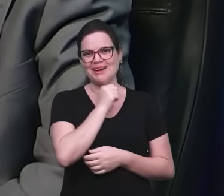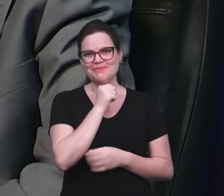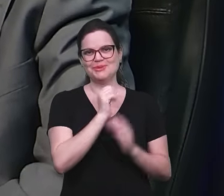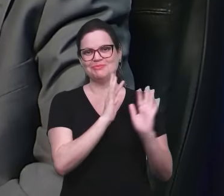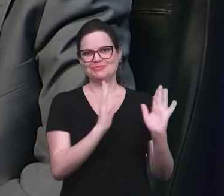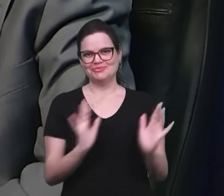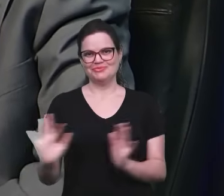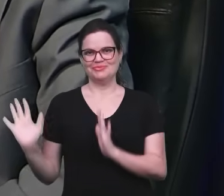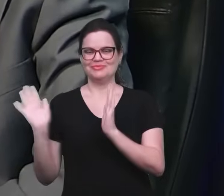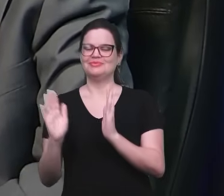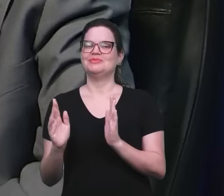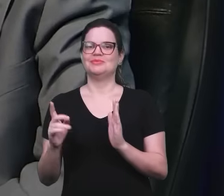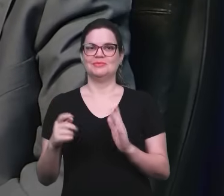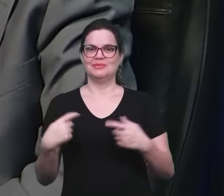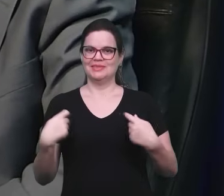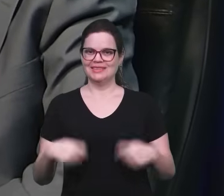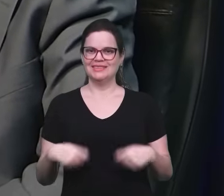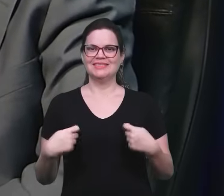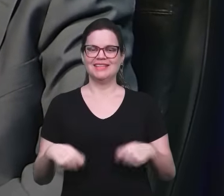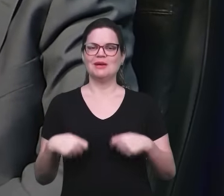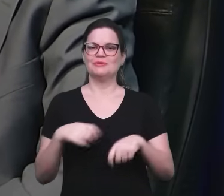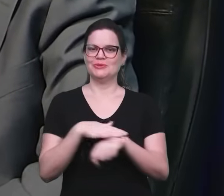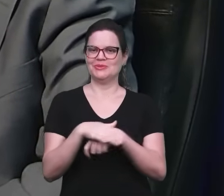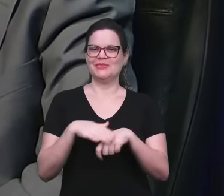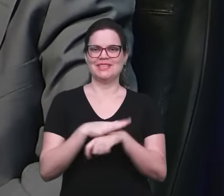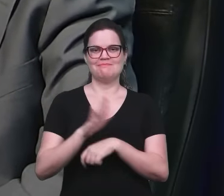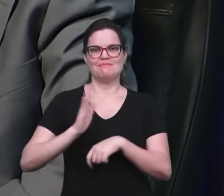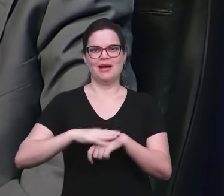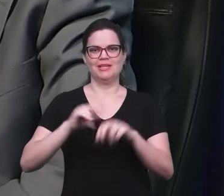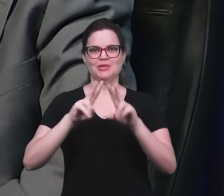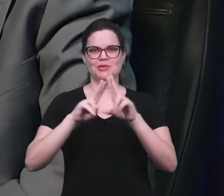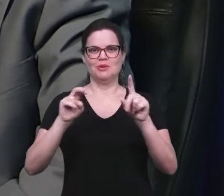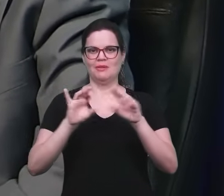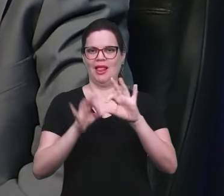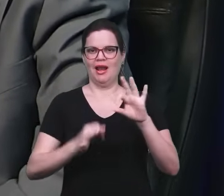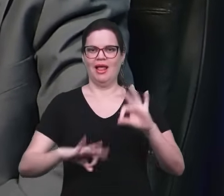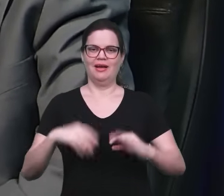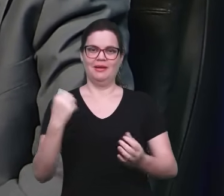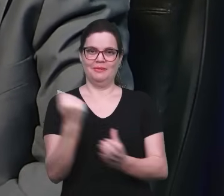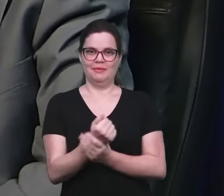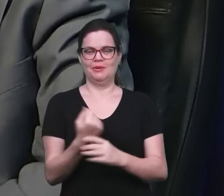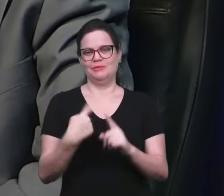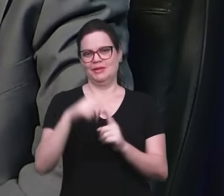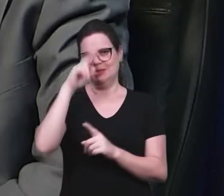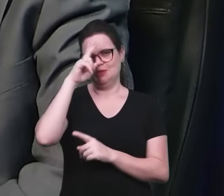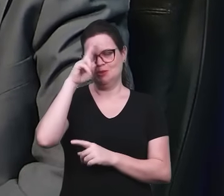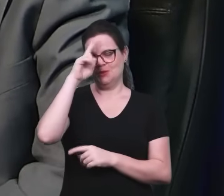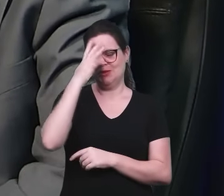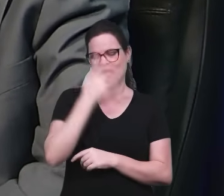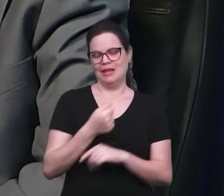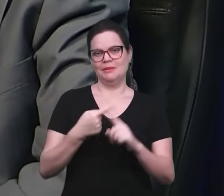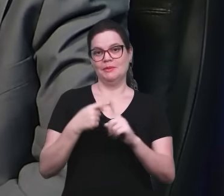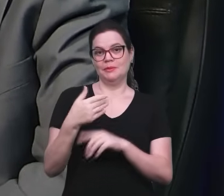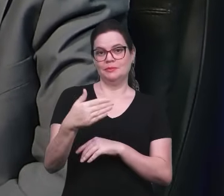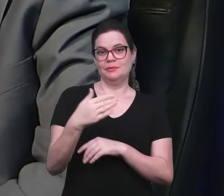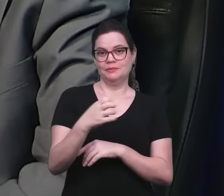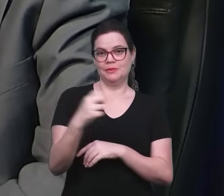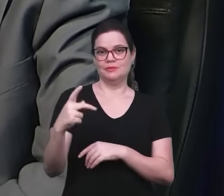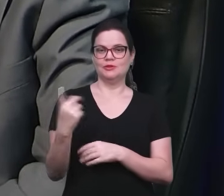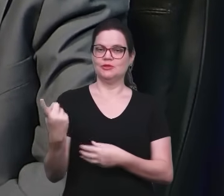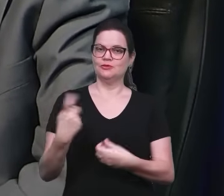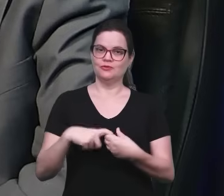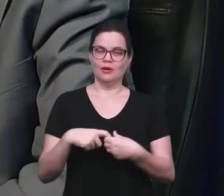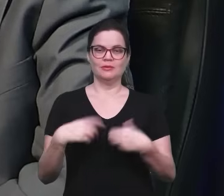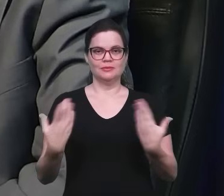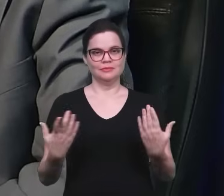Teríamos muito para falar sobre Abraão, porque a história é lindíssima. Mas no nosso próximo episódio,